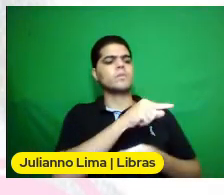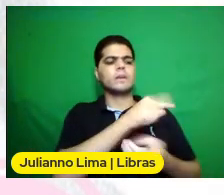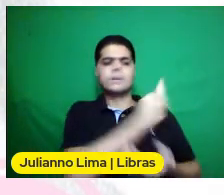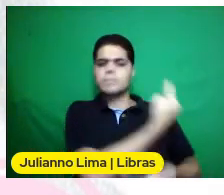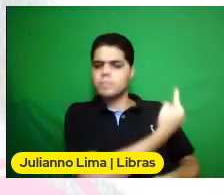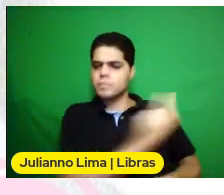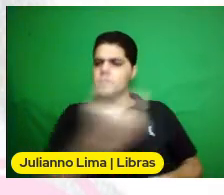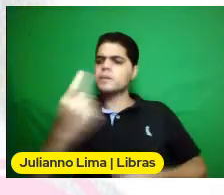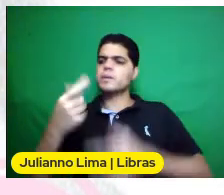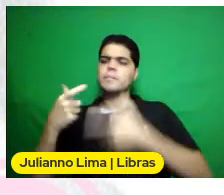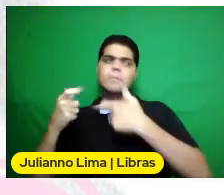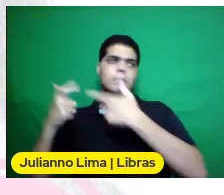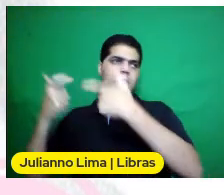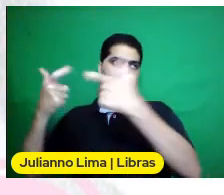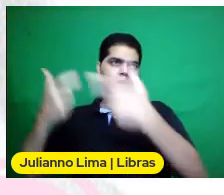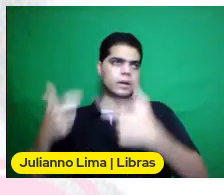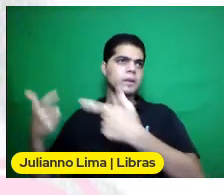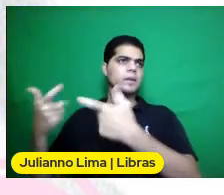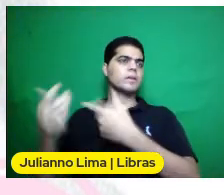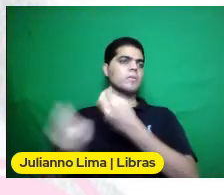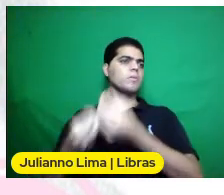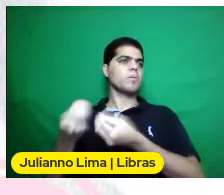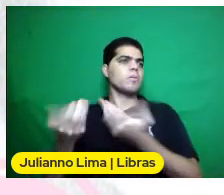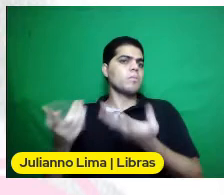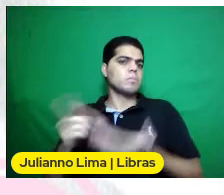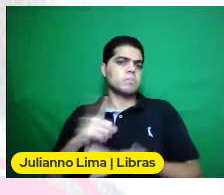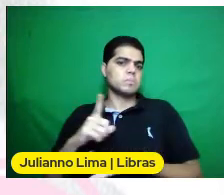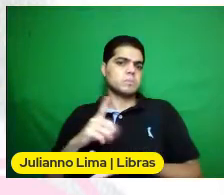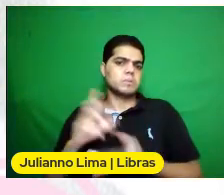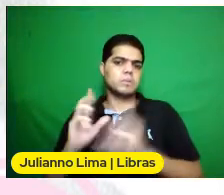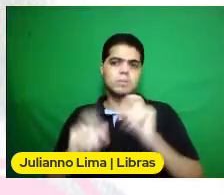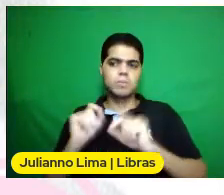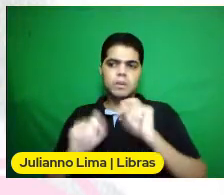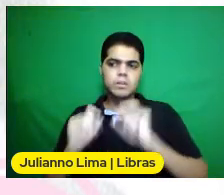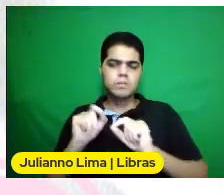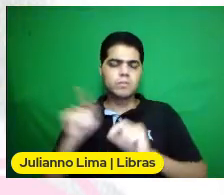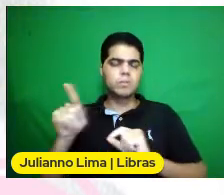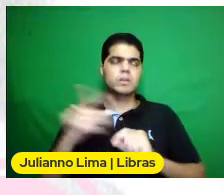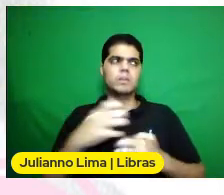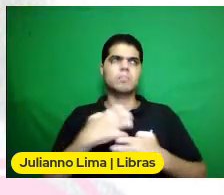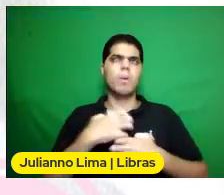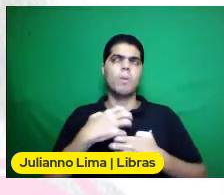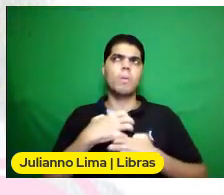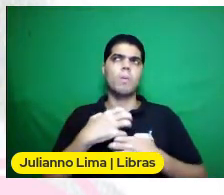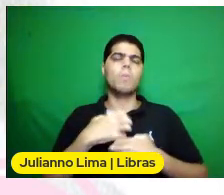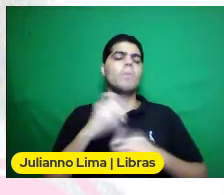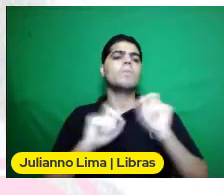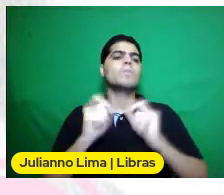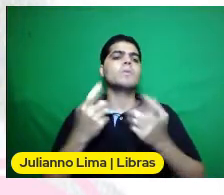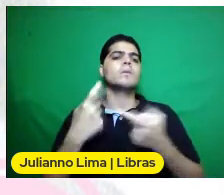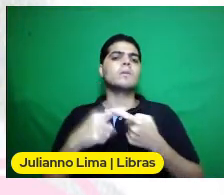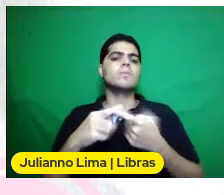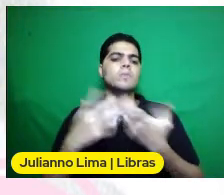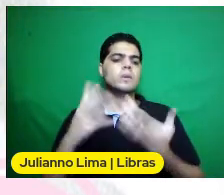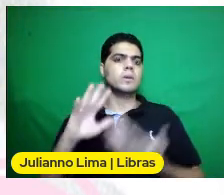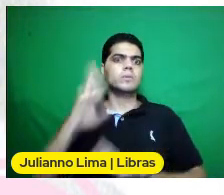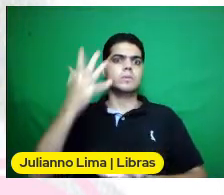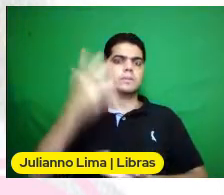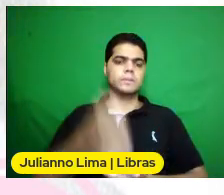todas também não foram no mesmo período aquilo? O que foi que motivou ela? Por que ela? Por que ela se tornou esse símbolo, sabe?